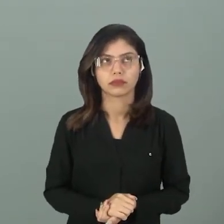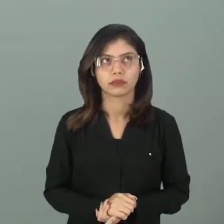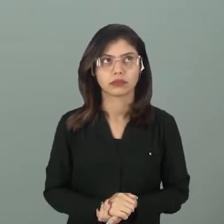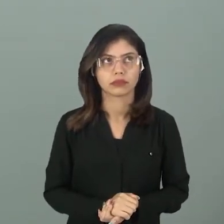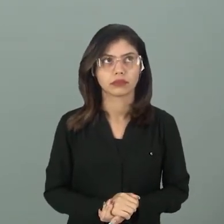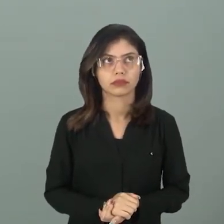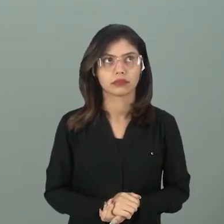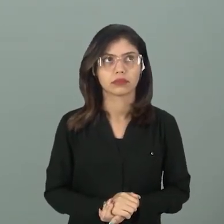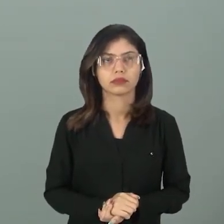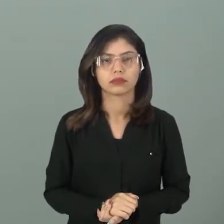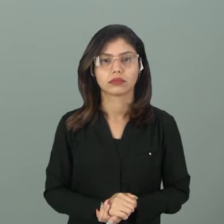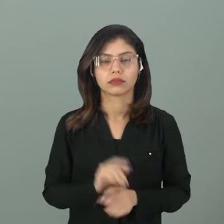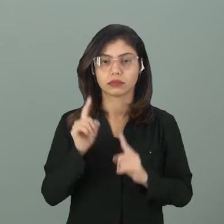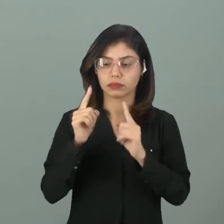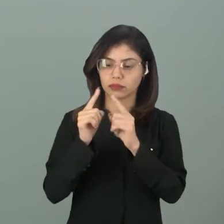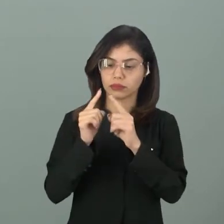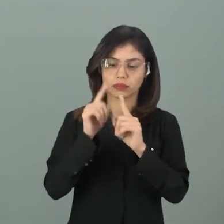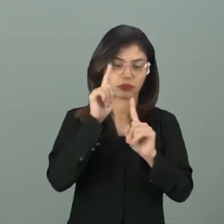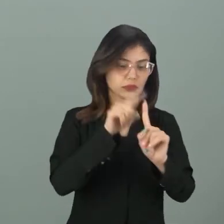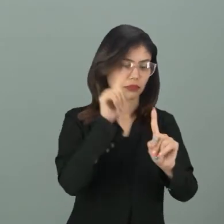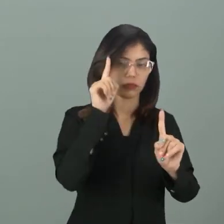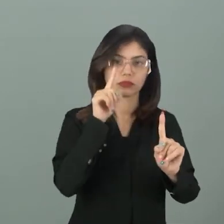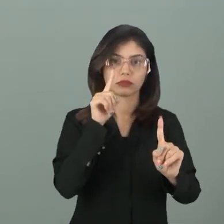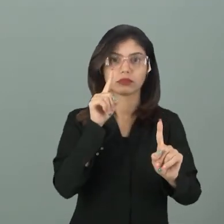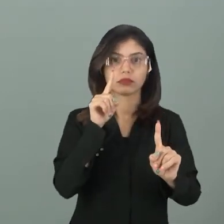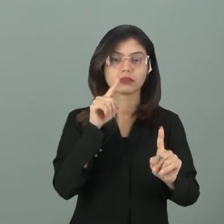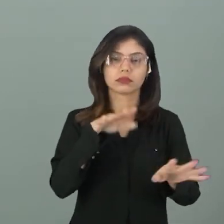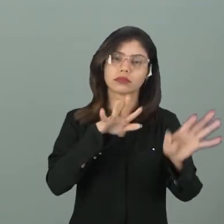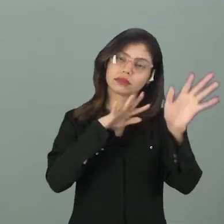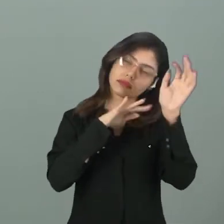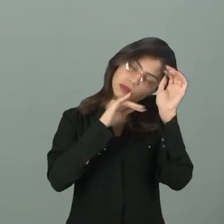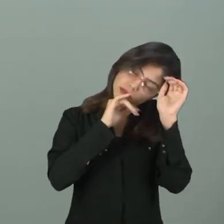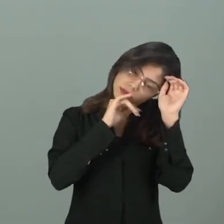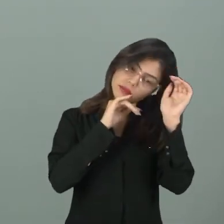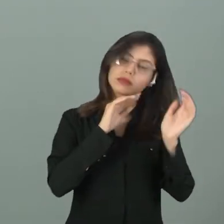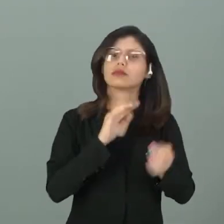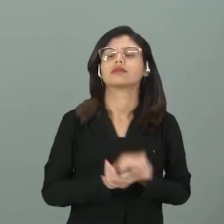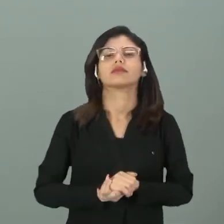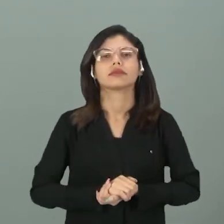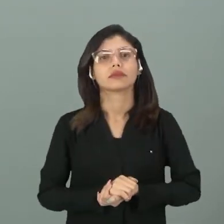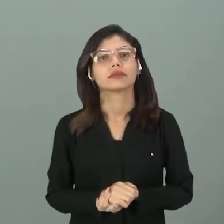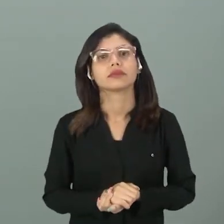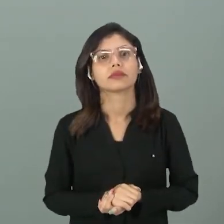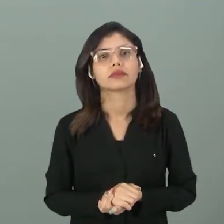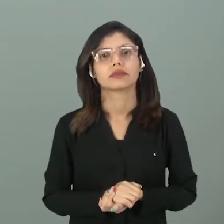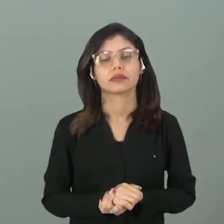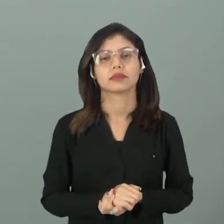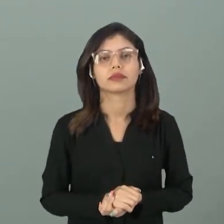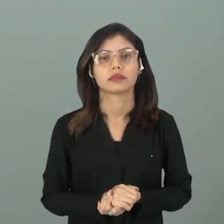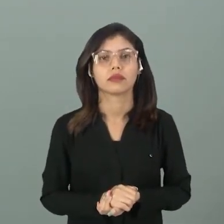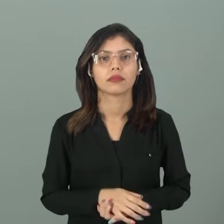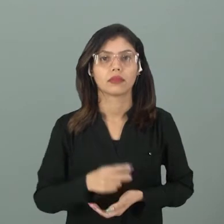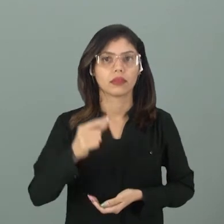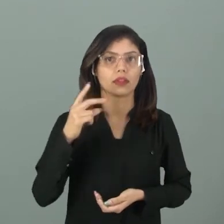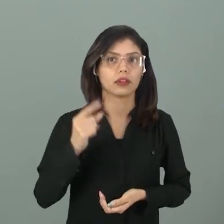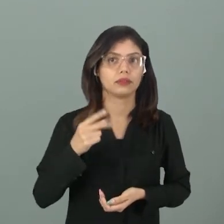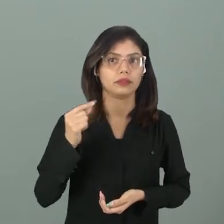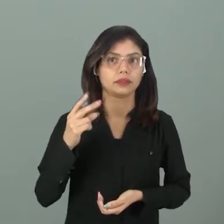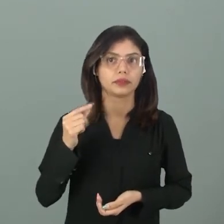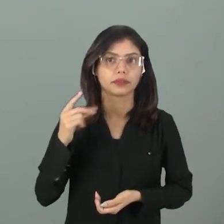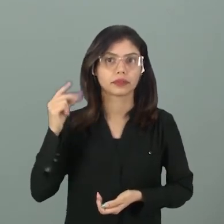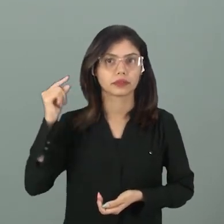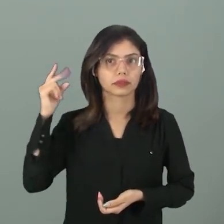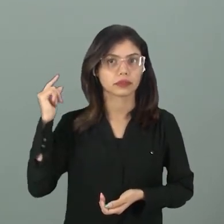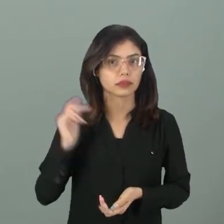pica, fura a ponta do dedo em uma agulha e adormece, né? Um sono que dura muito